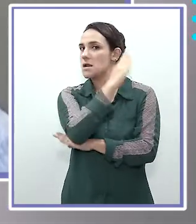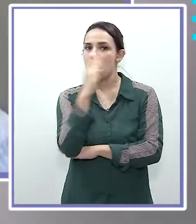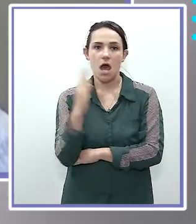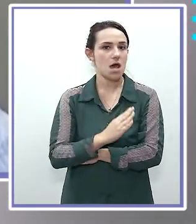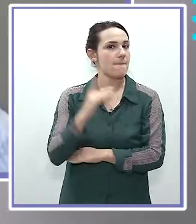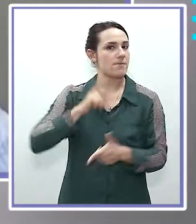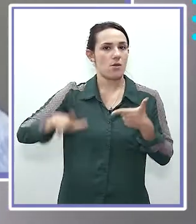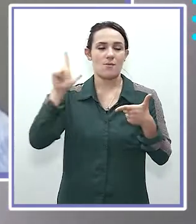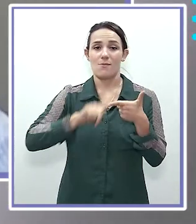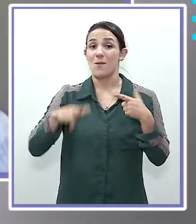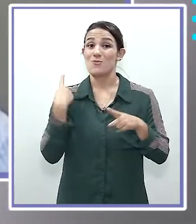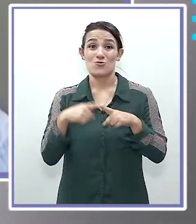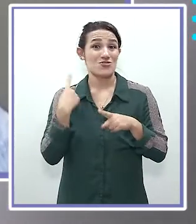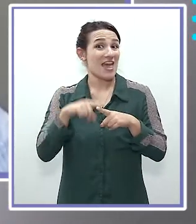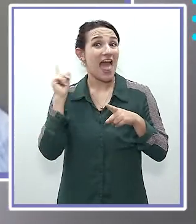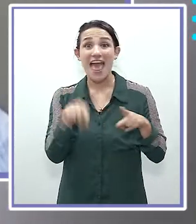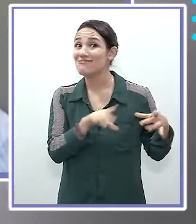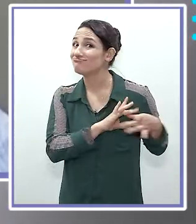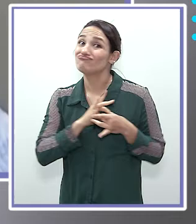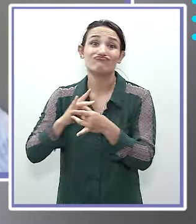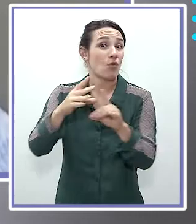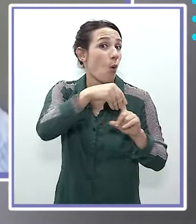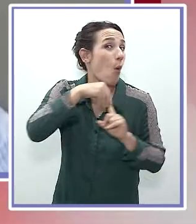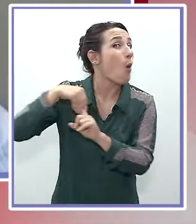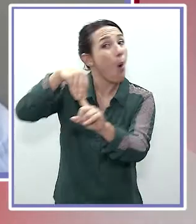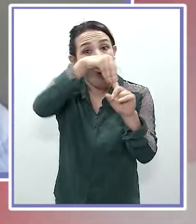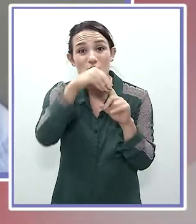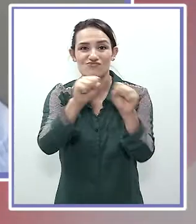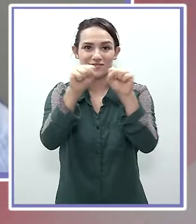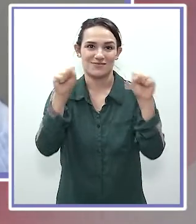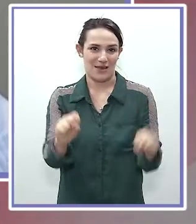uma questão pontual, regional, justamente por conta